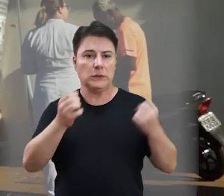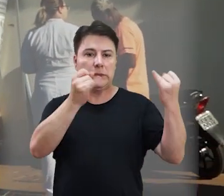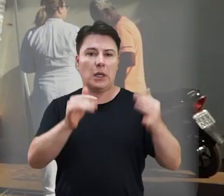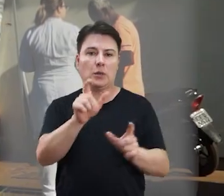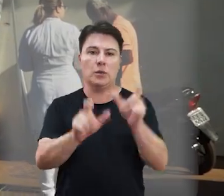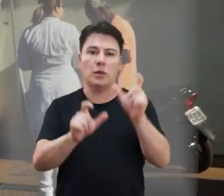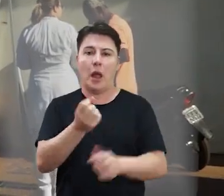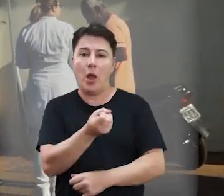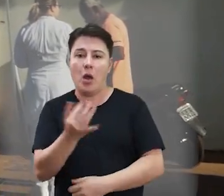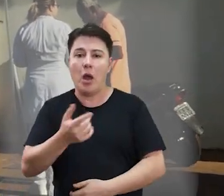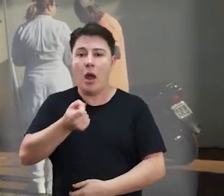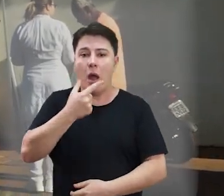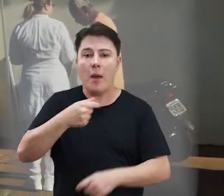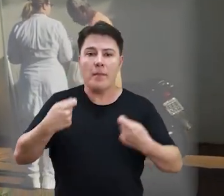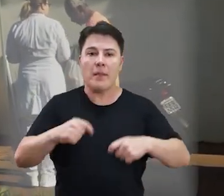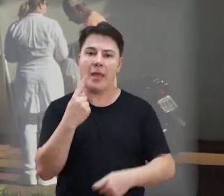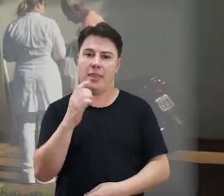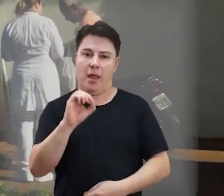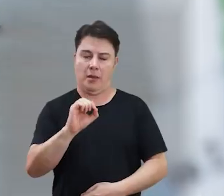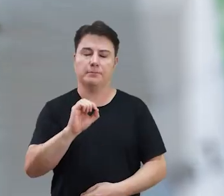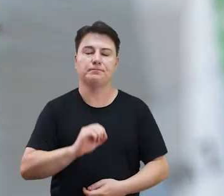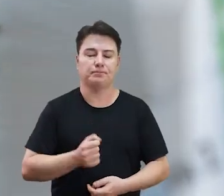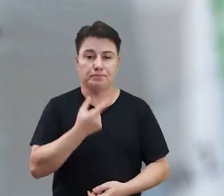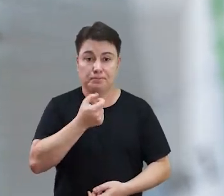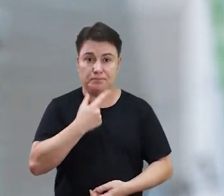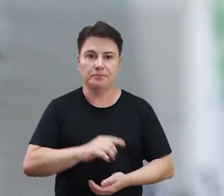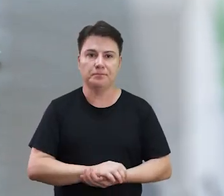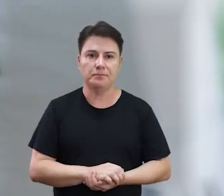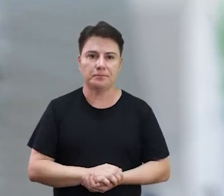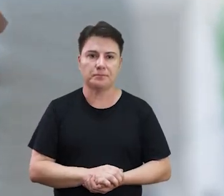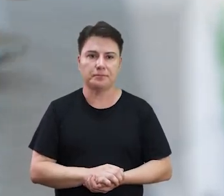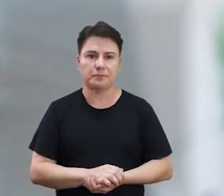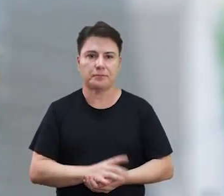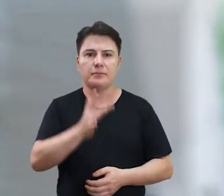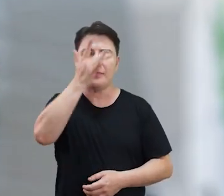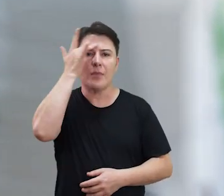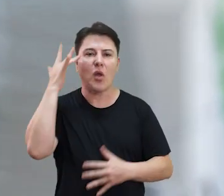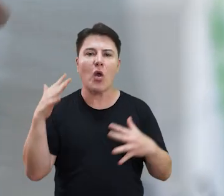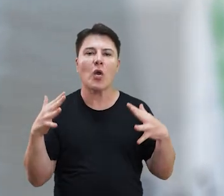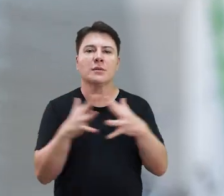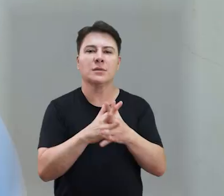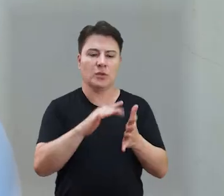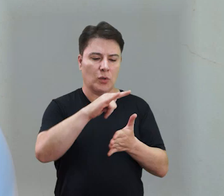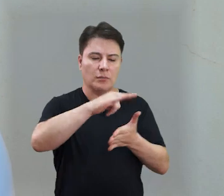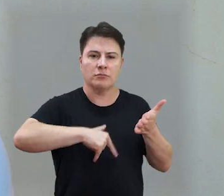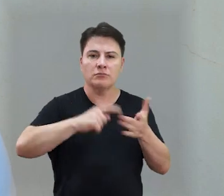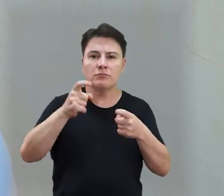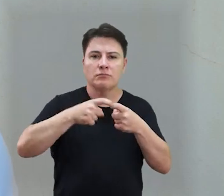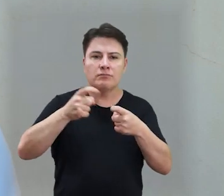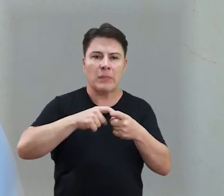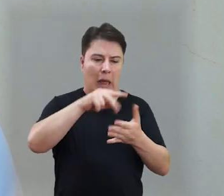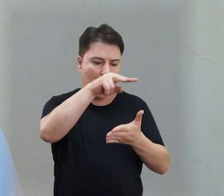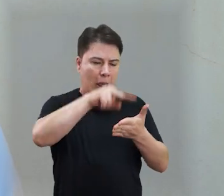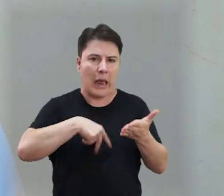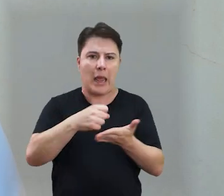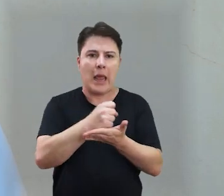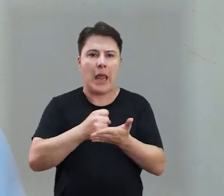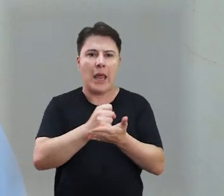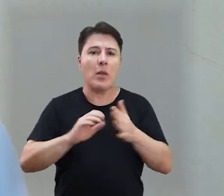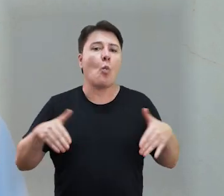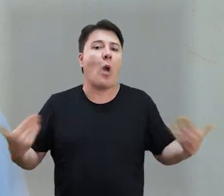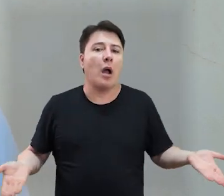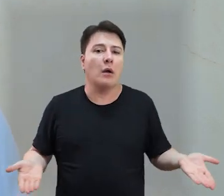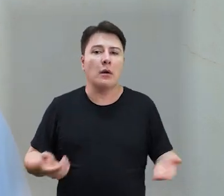pacientes que são polifarmácia Ou seja que tomam até 10 medicamentos eles se confundem nas